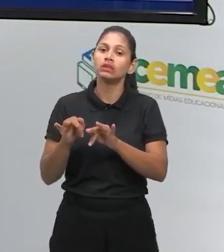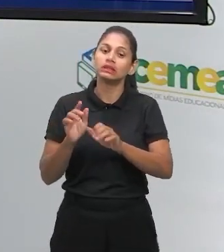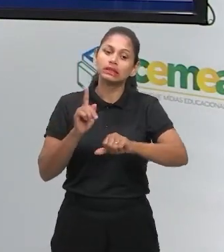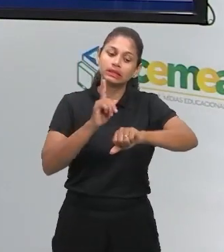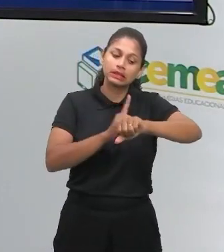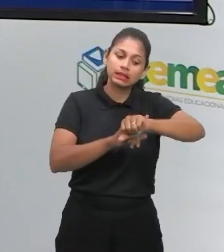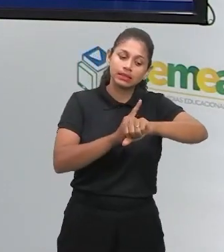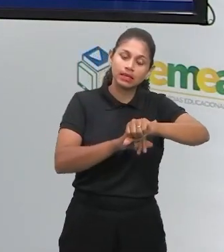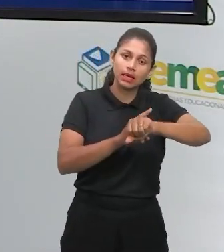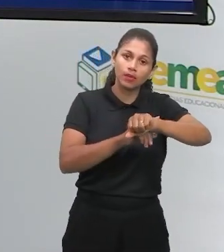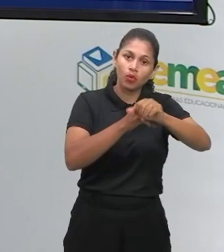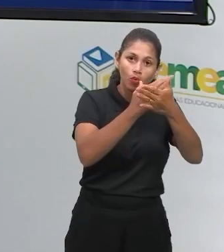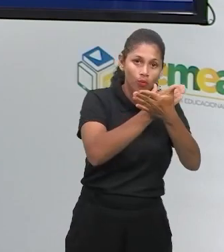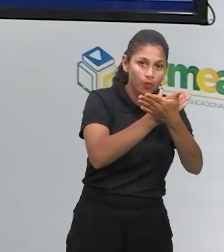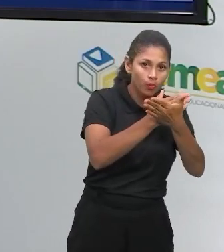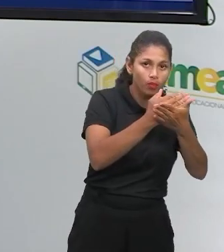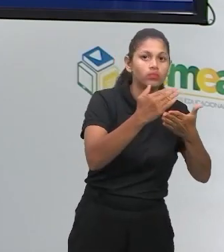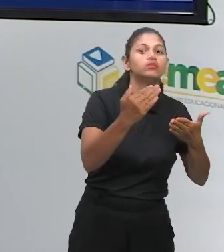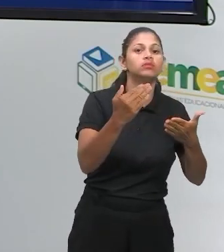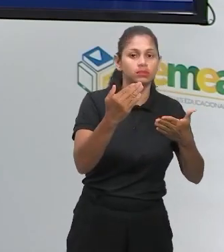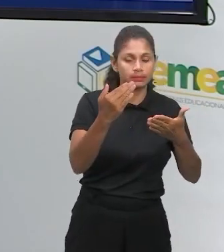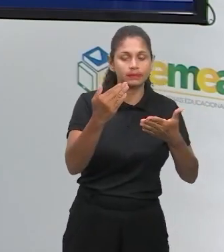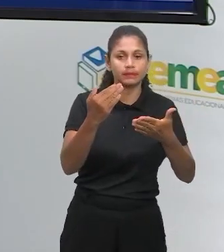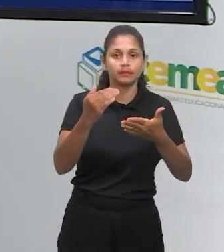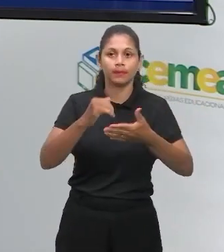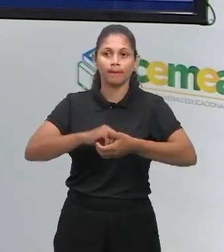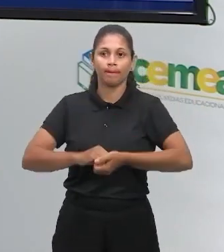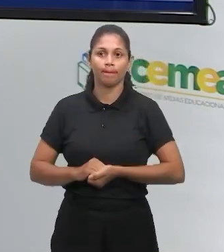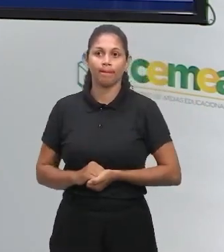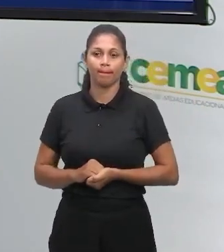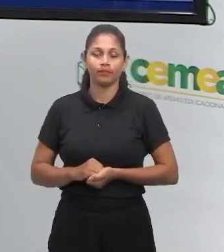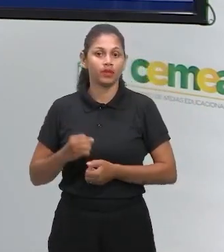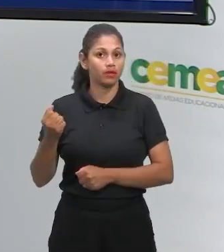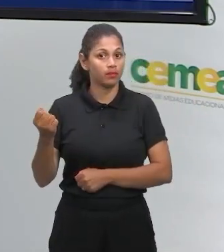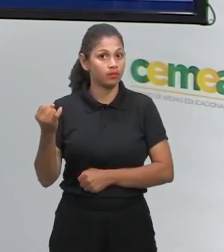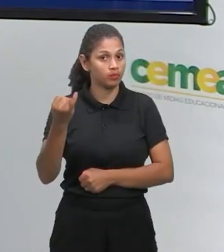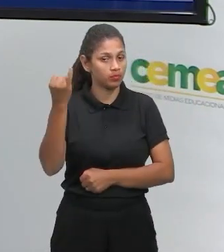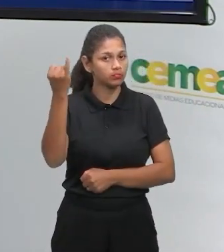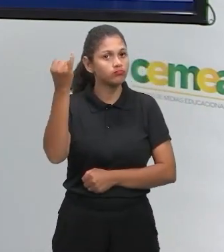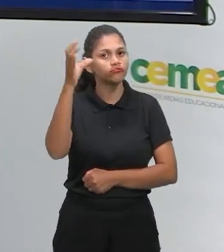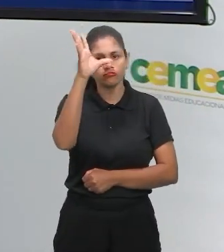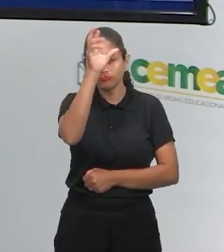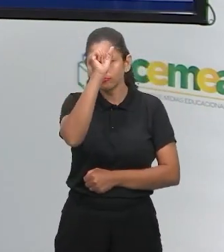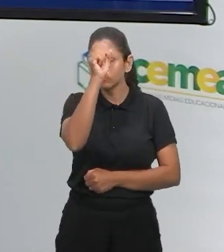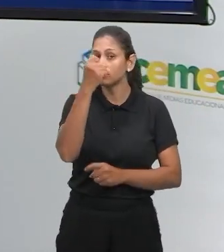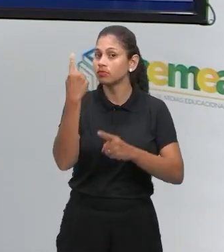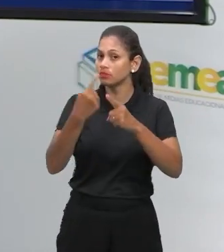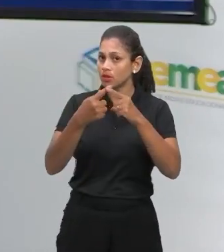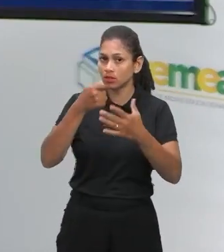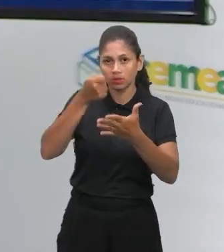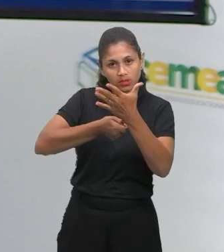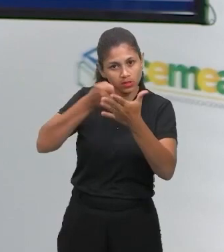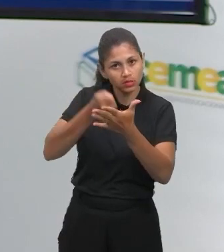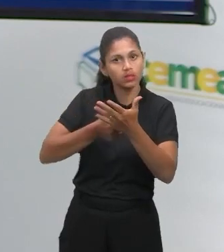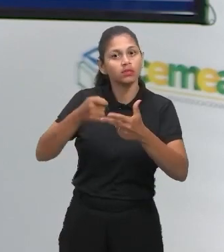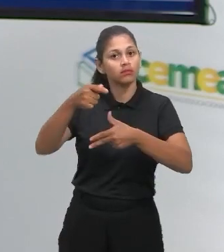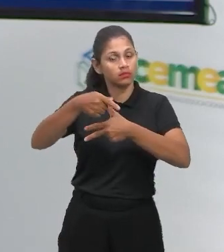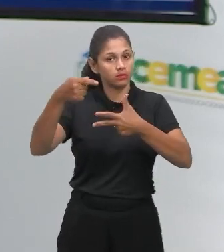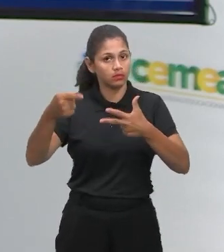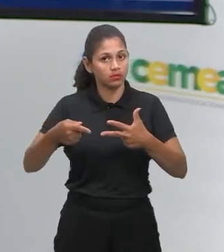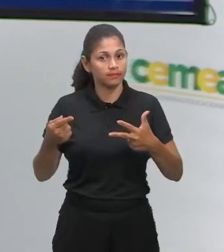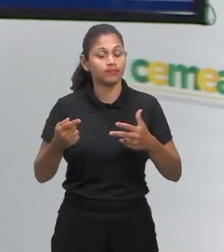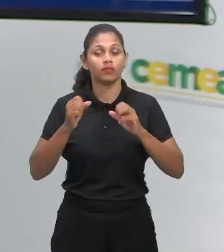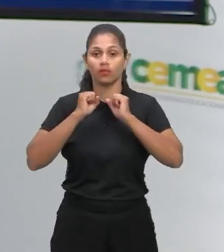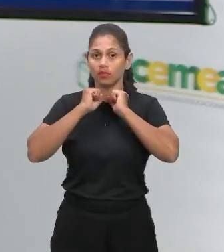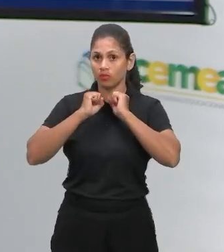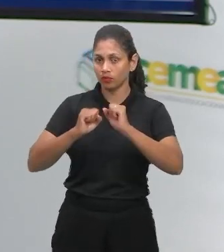essa fórmula, porque ela por sua vez costuma ser cobrada em questões do Enem e de outros vestibulares. Para isso, observa aqui que você pode